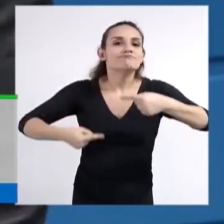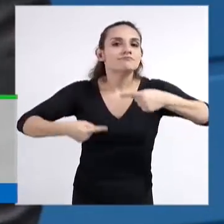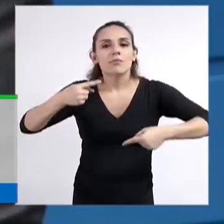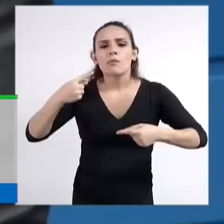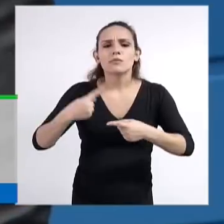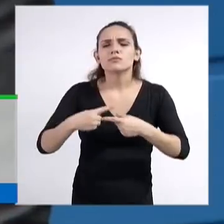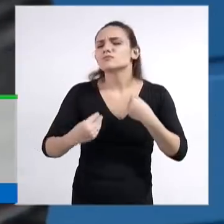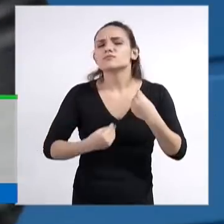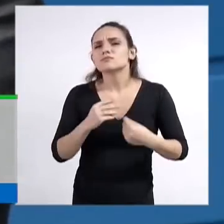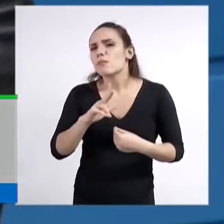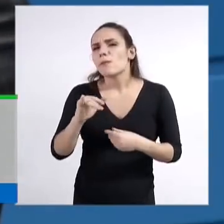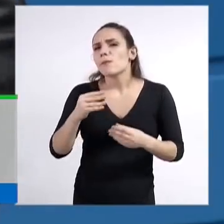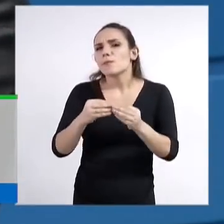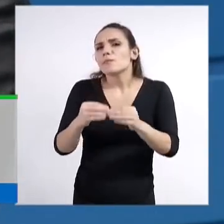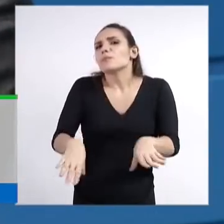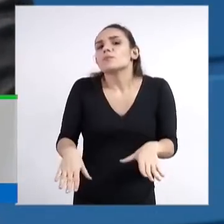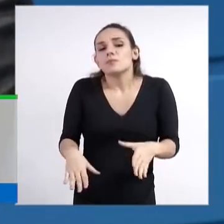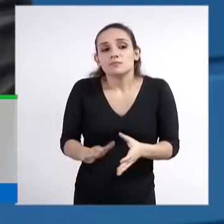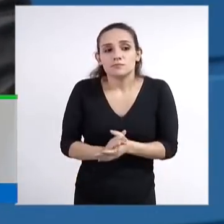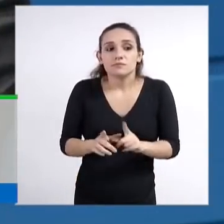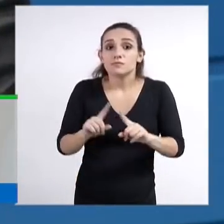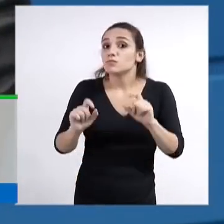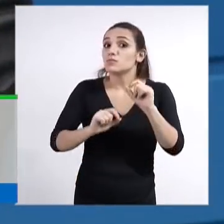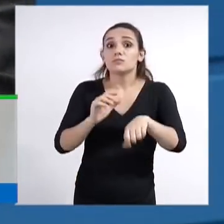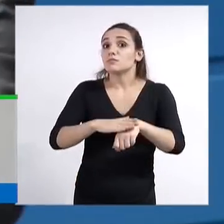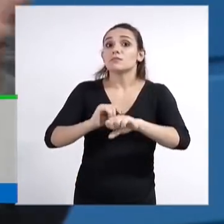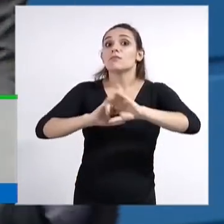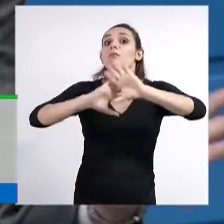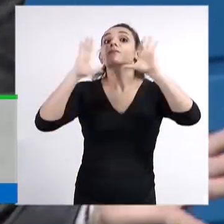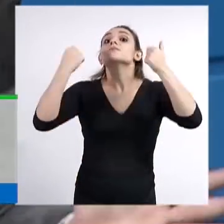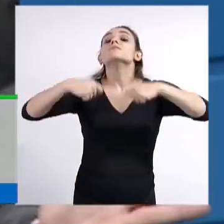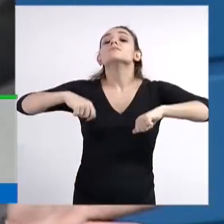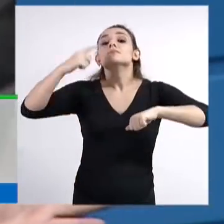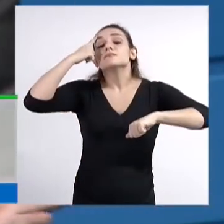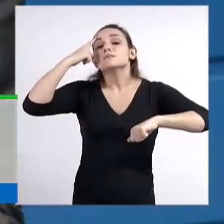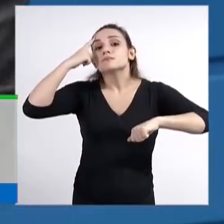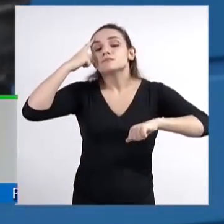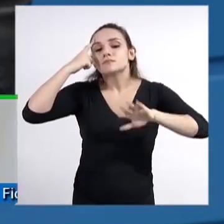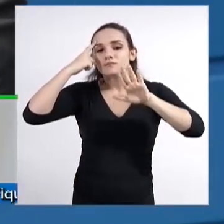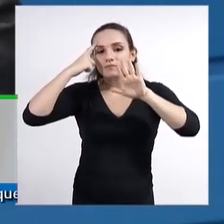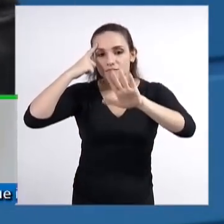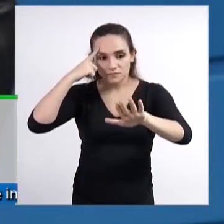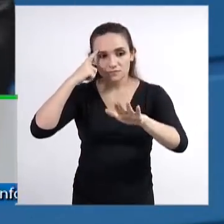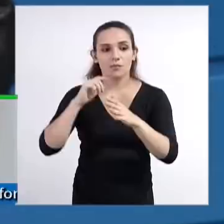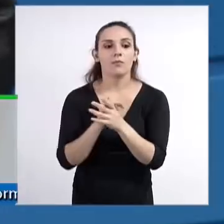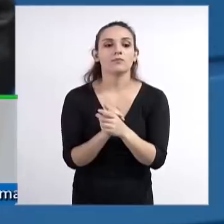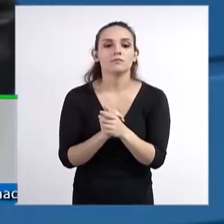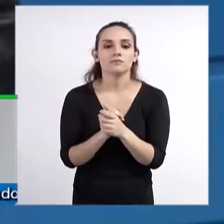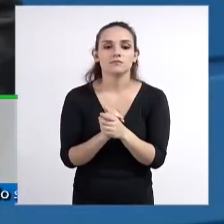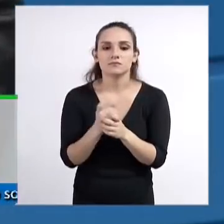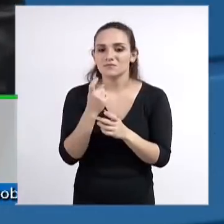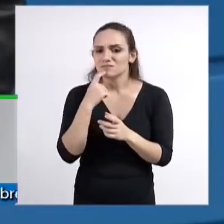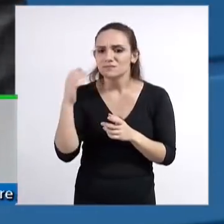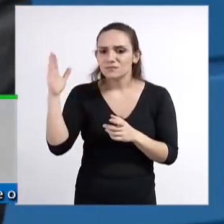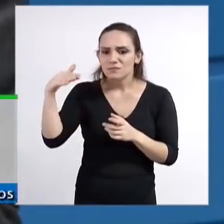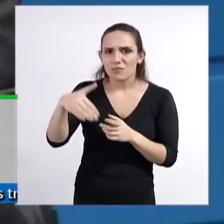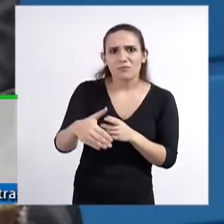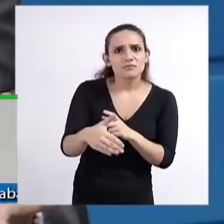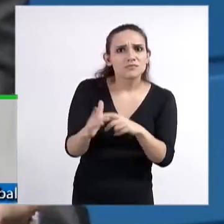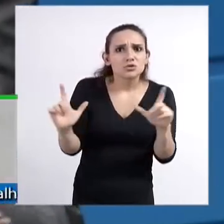para a atividade no Estado. Agora, uma coisa muito clara, não é? A redução da quantidade de peixe em 16